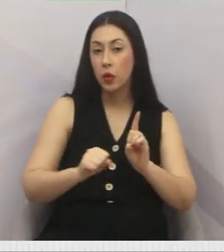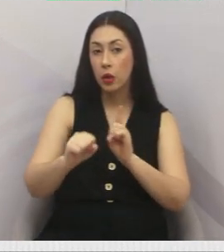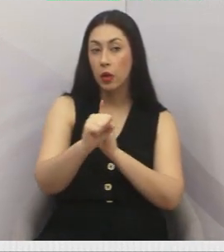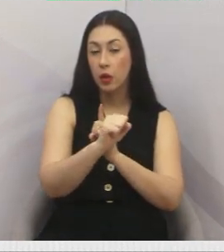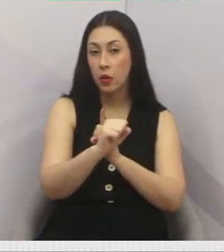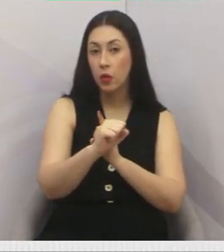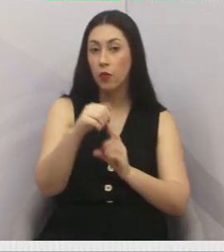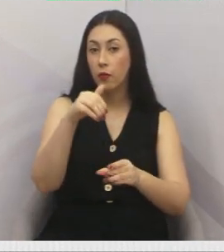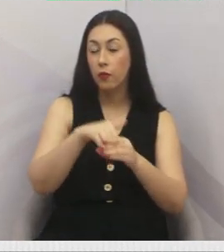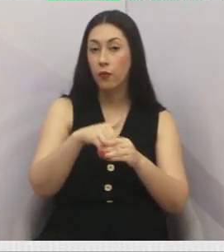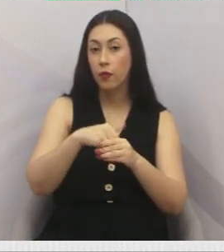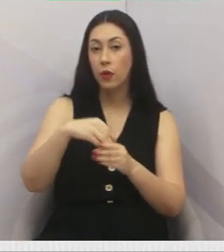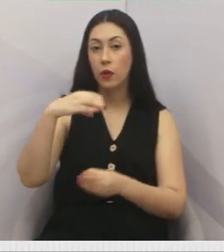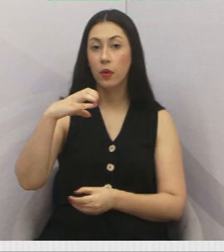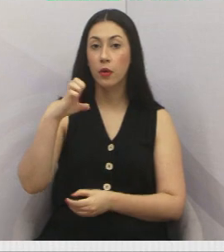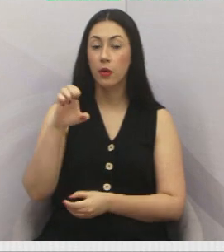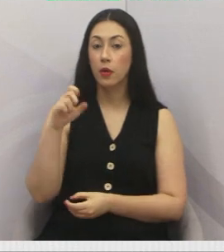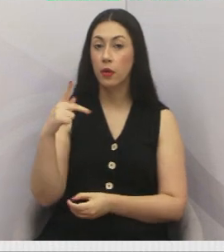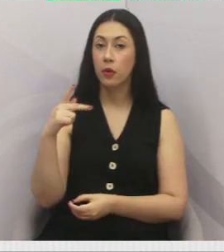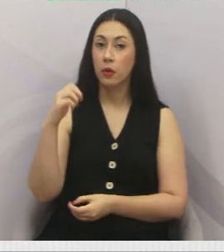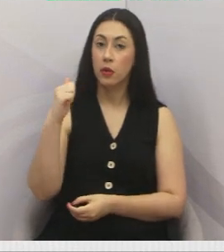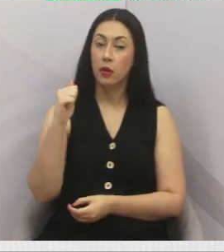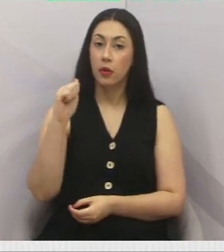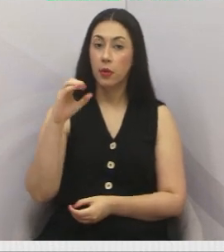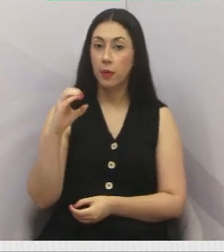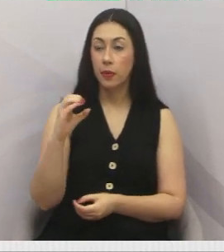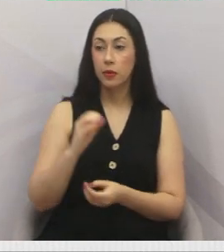civil, um voto para a CEPAC.